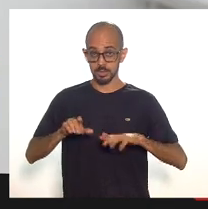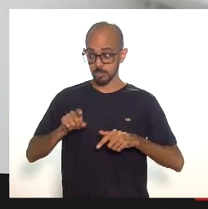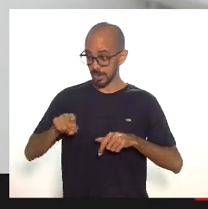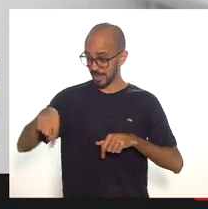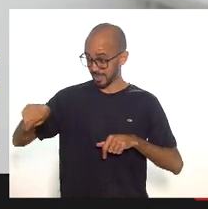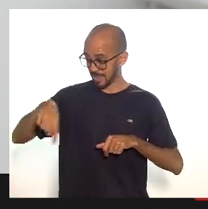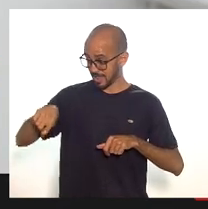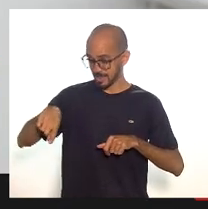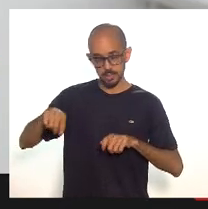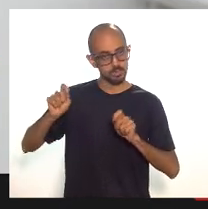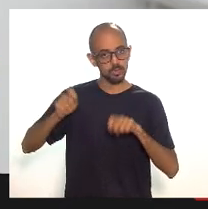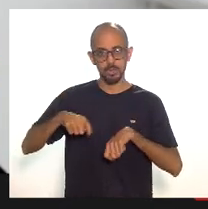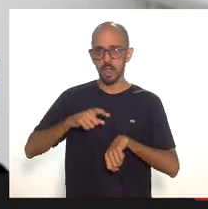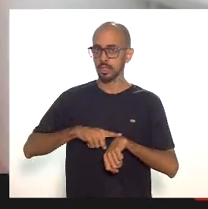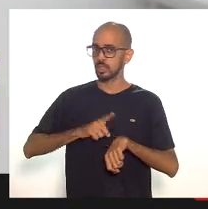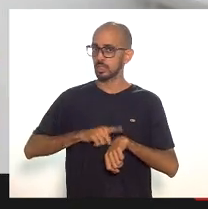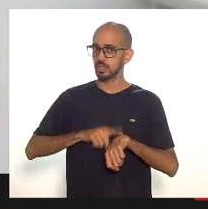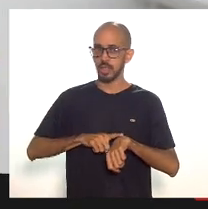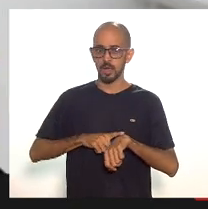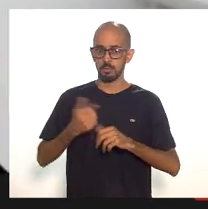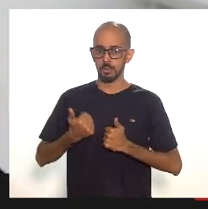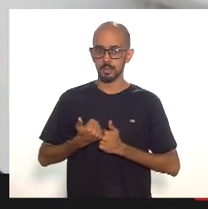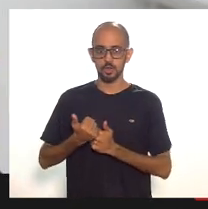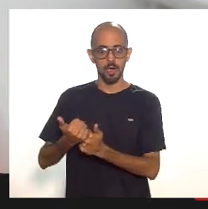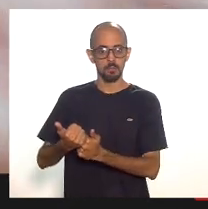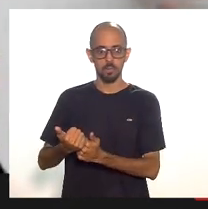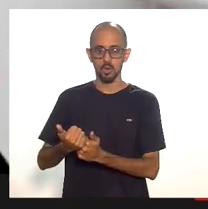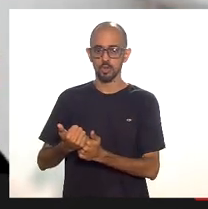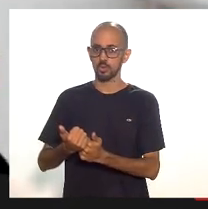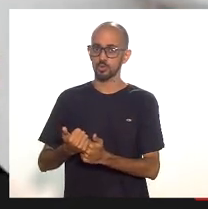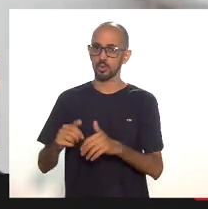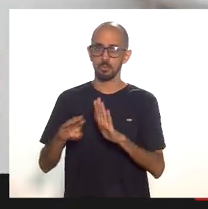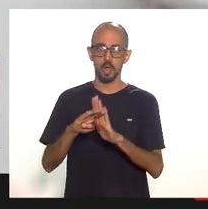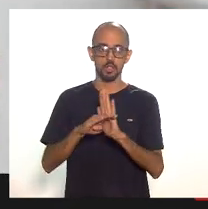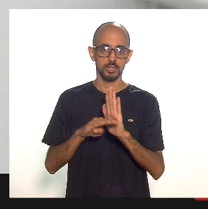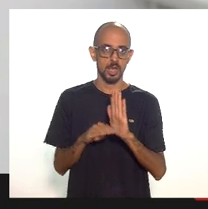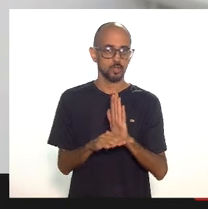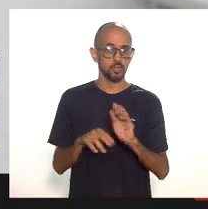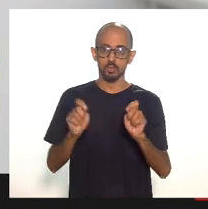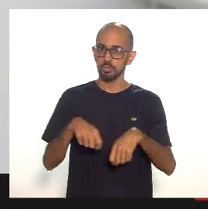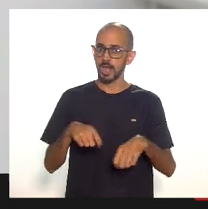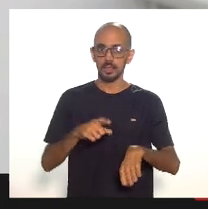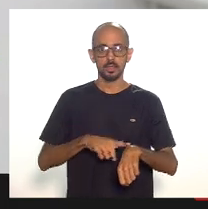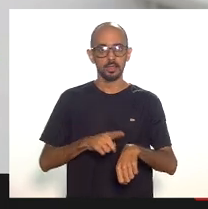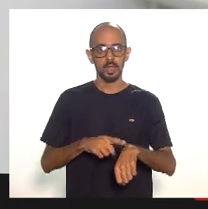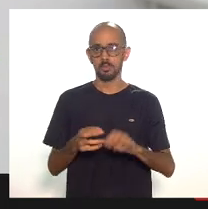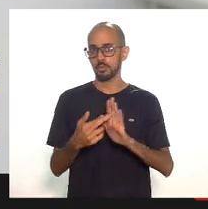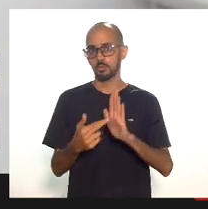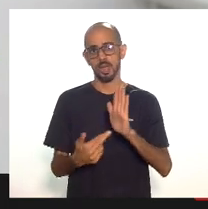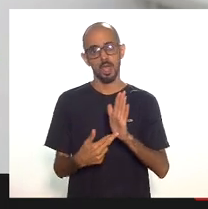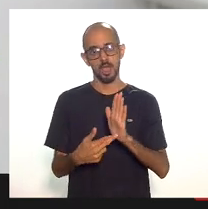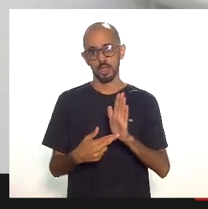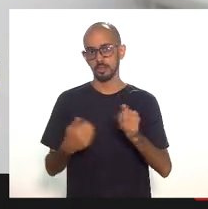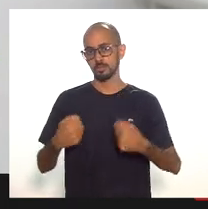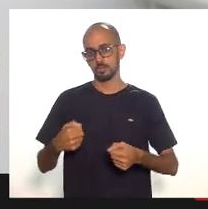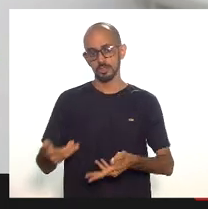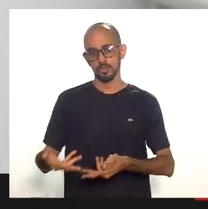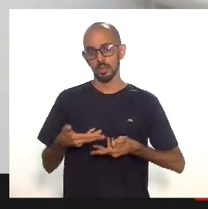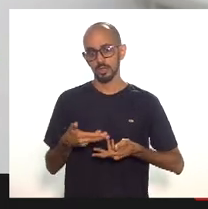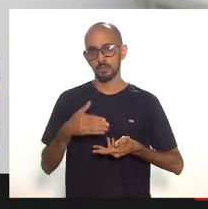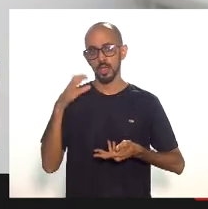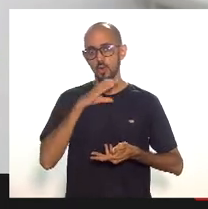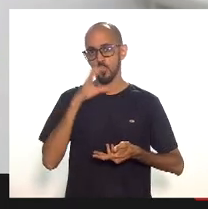não vai dar tempo de chegar alguma coisa do processo, não vai dar tempo de esperar a regulação, elas precisam de um atendimento urgente.